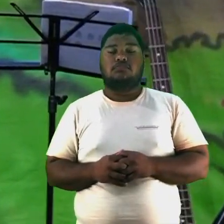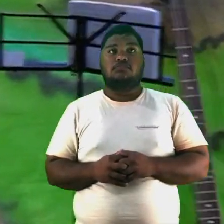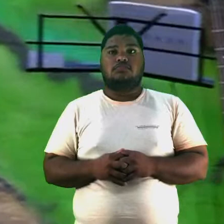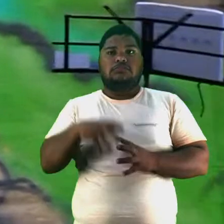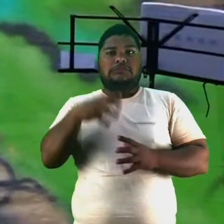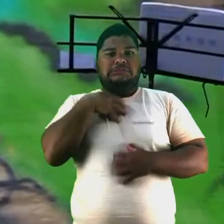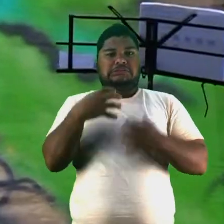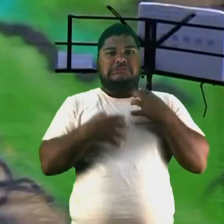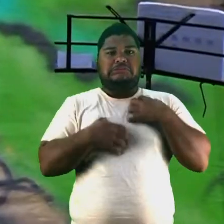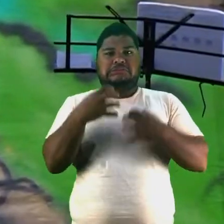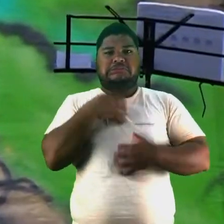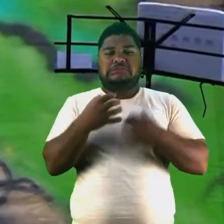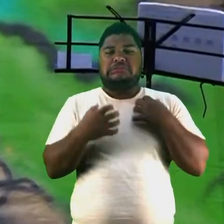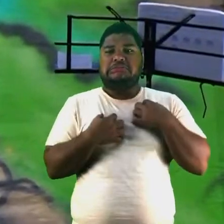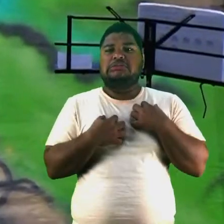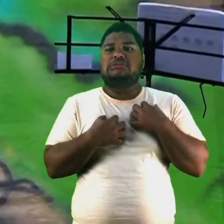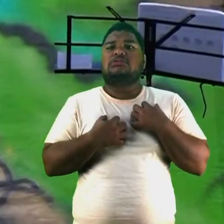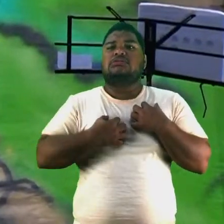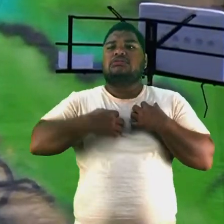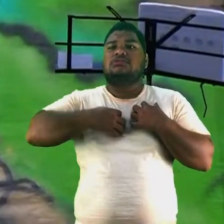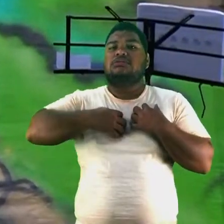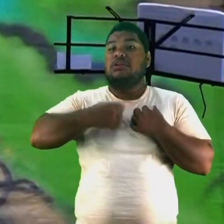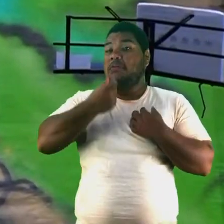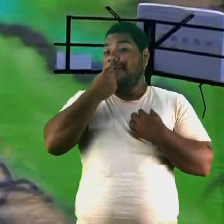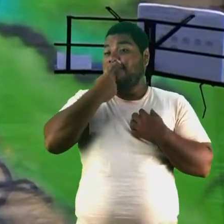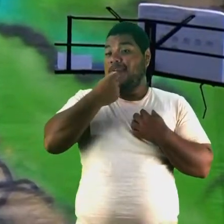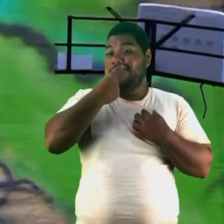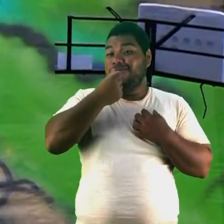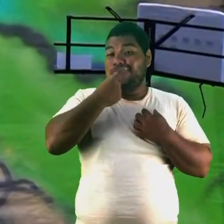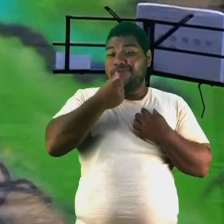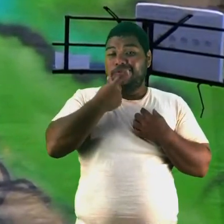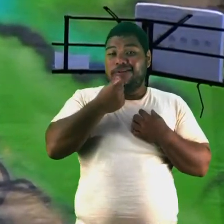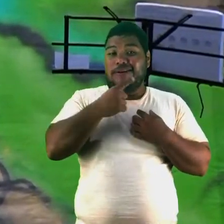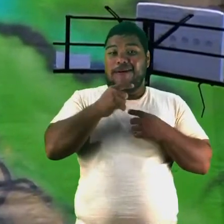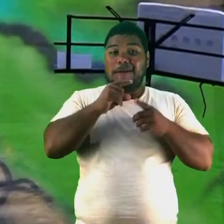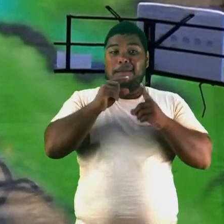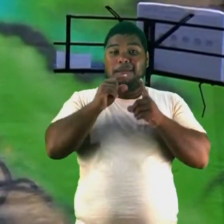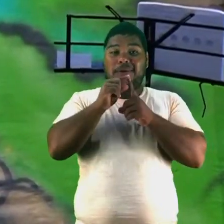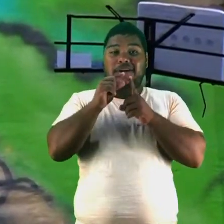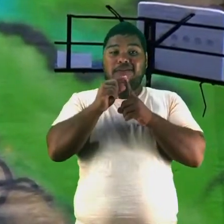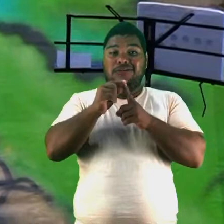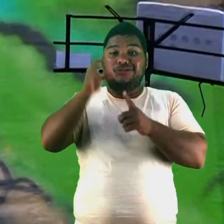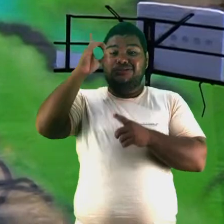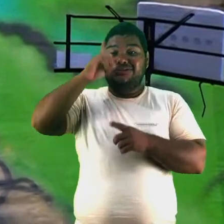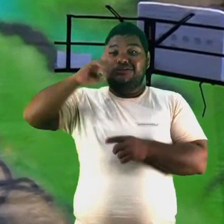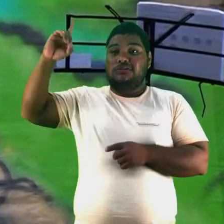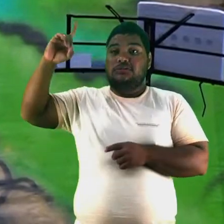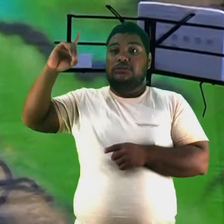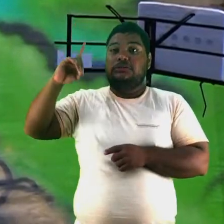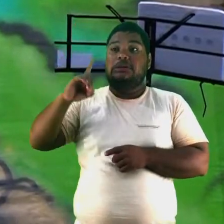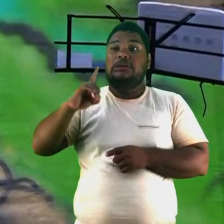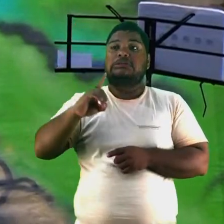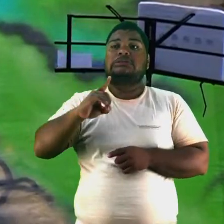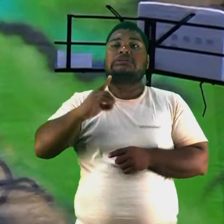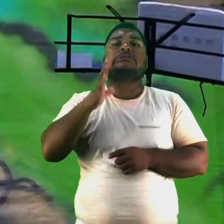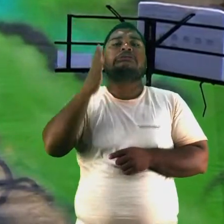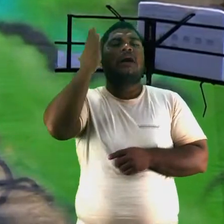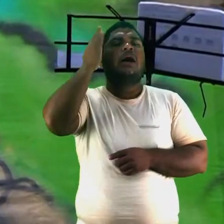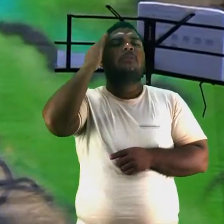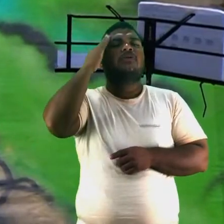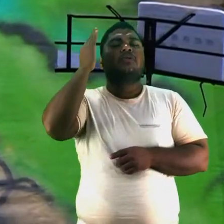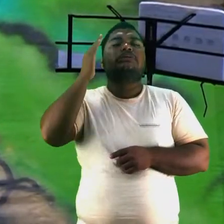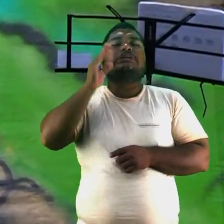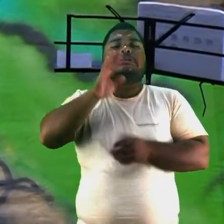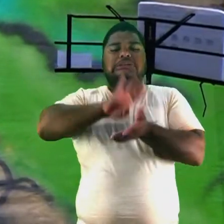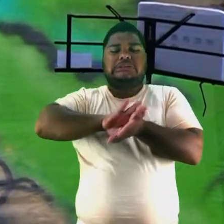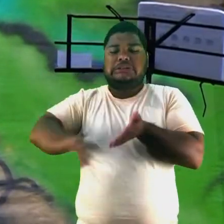Deus. E o remédio que Deus tem é a palavra de Deus. Sabe o que tira o trauma do seu coração?